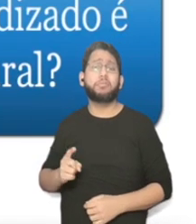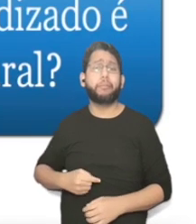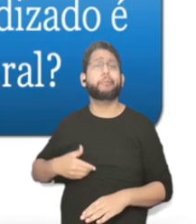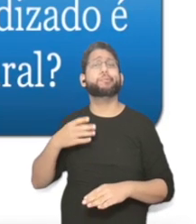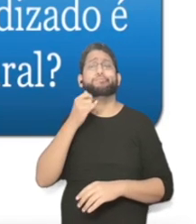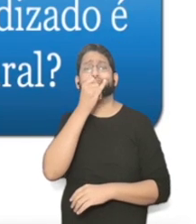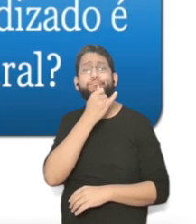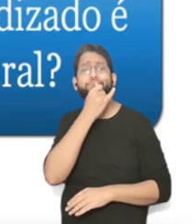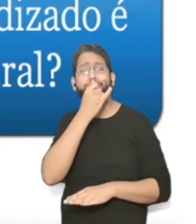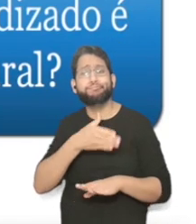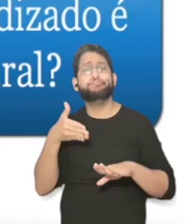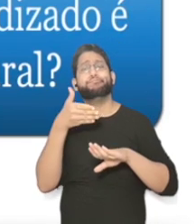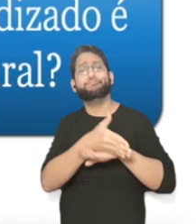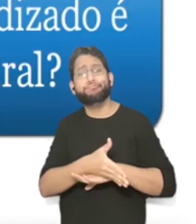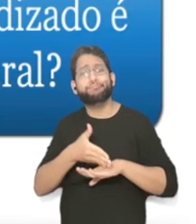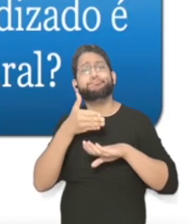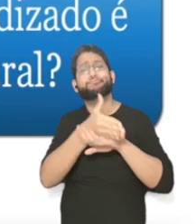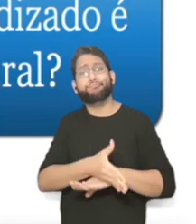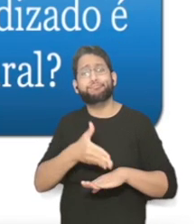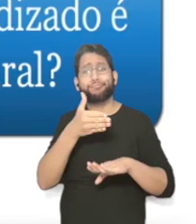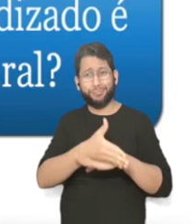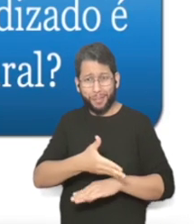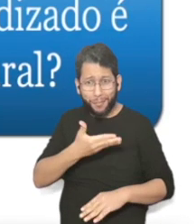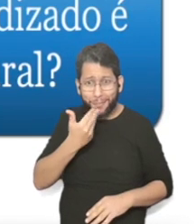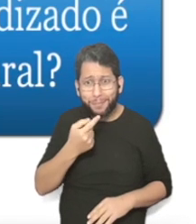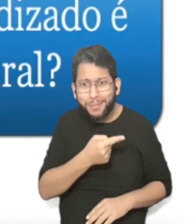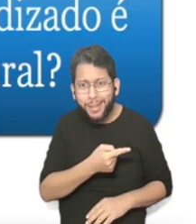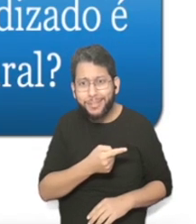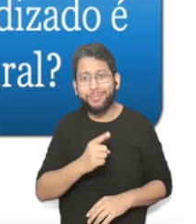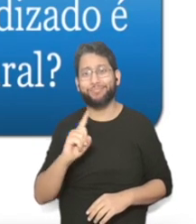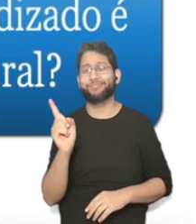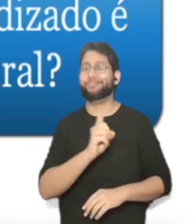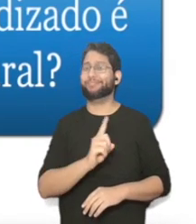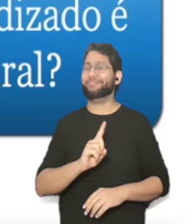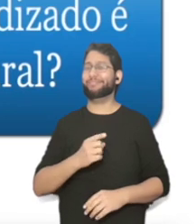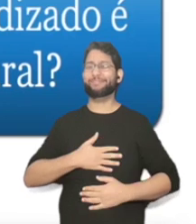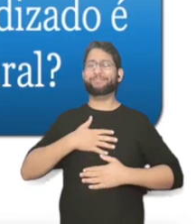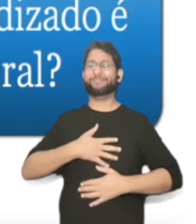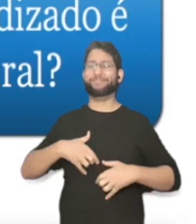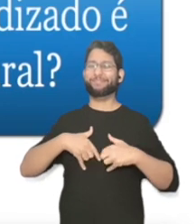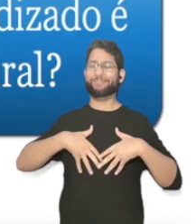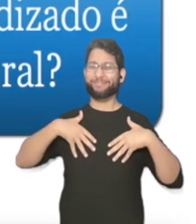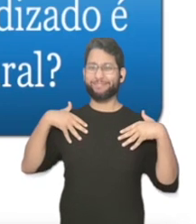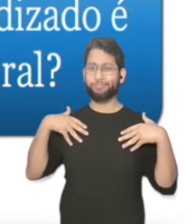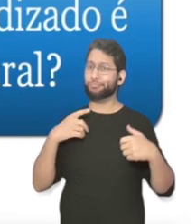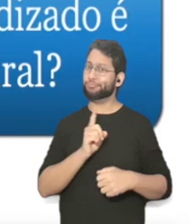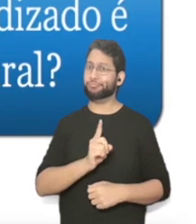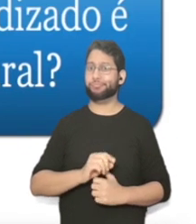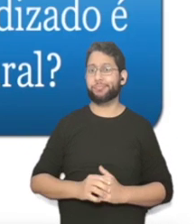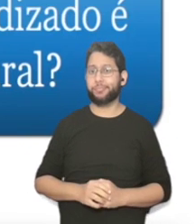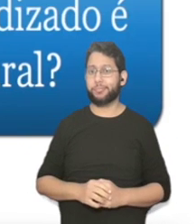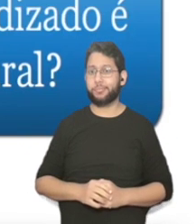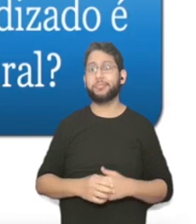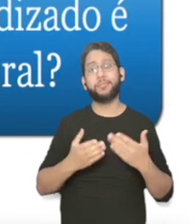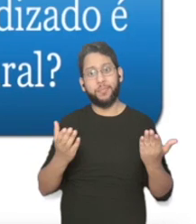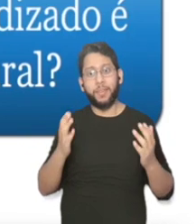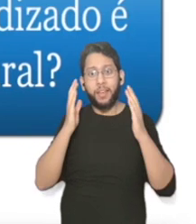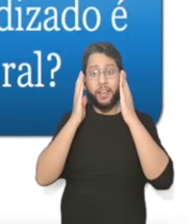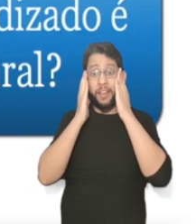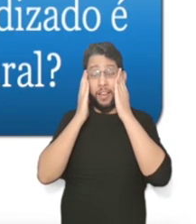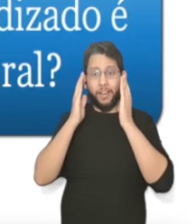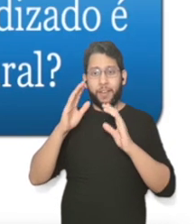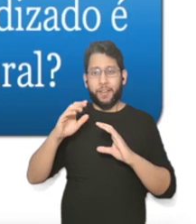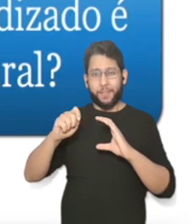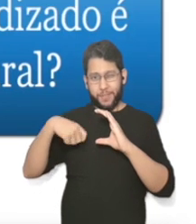se cansando desse procedimento, e vocês vão ver que não é um procedimento aí tão agradável. No final